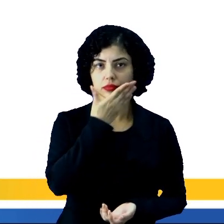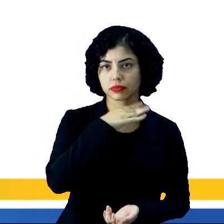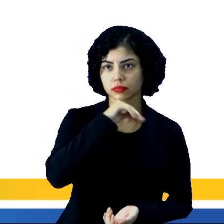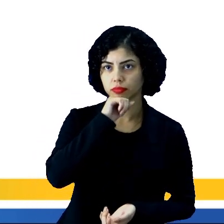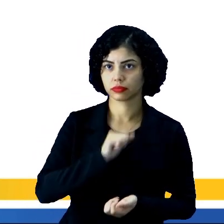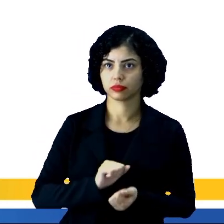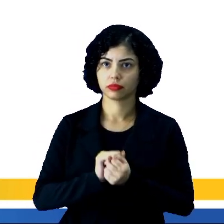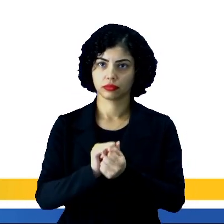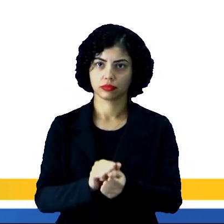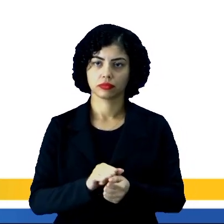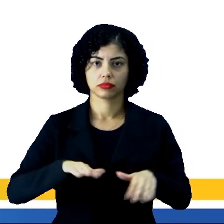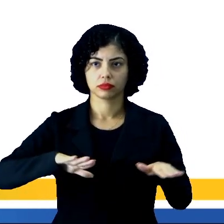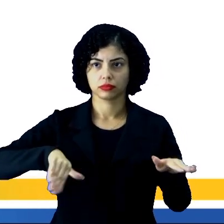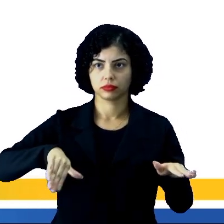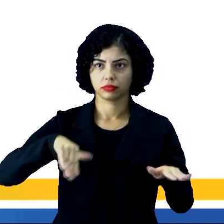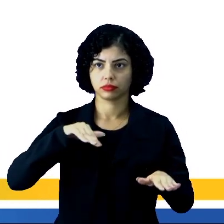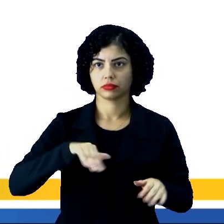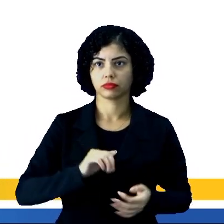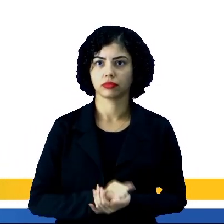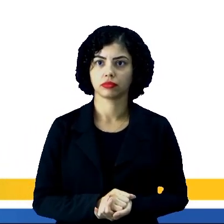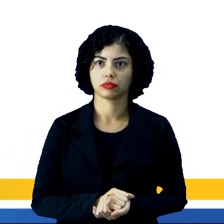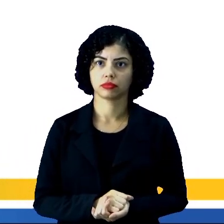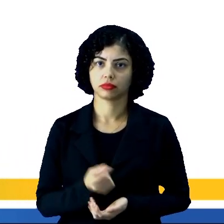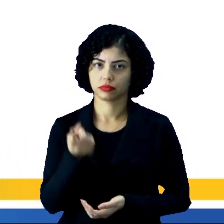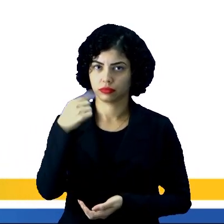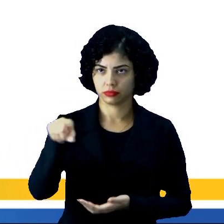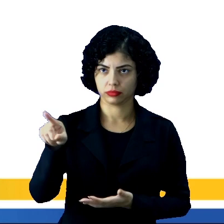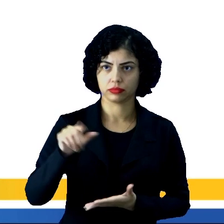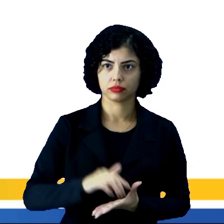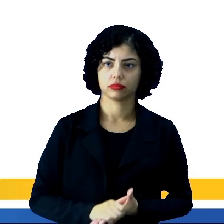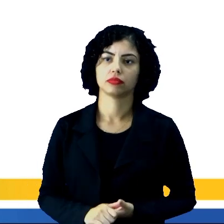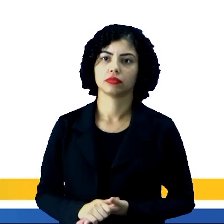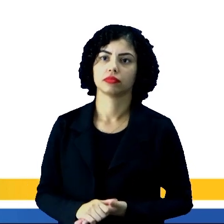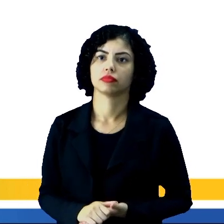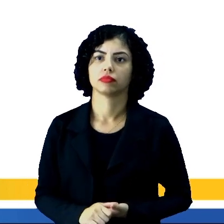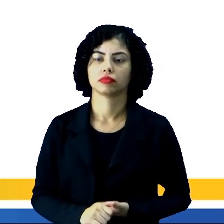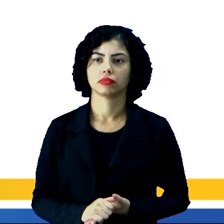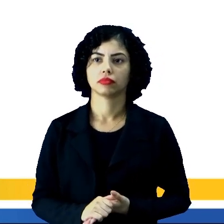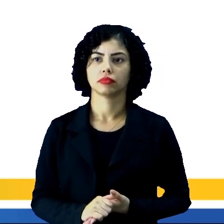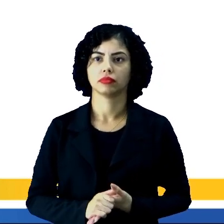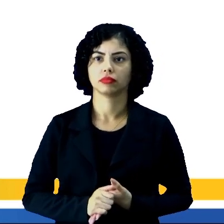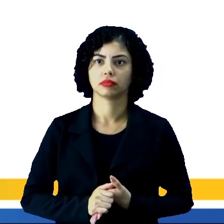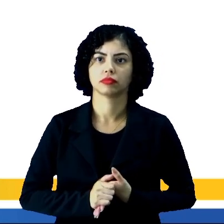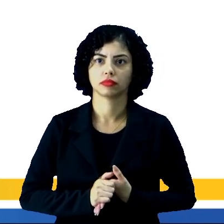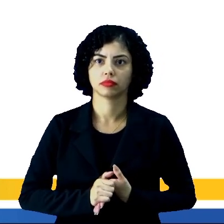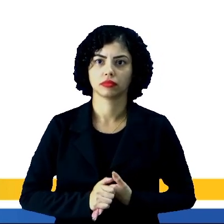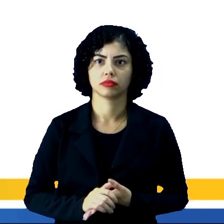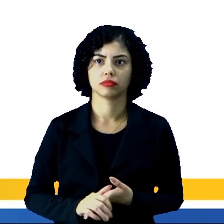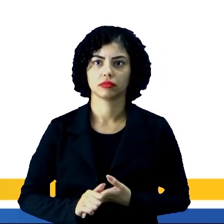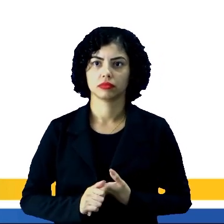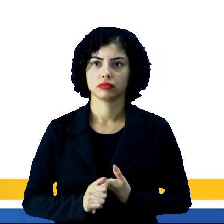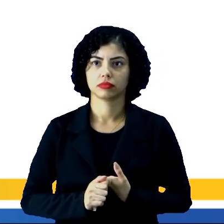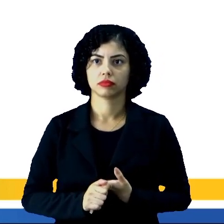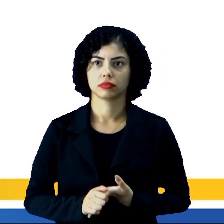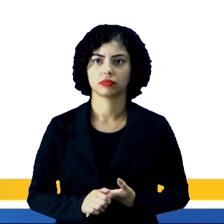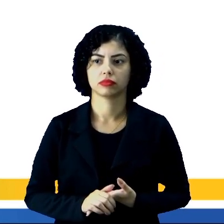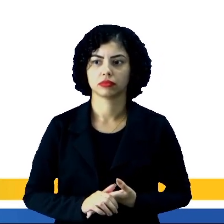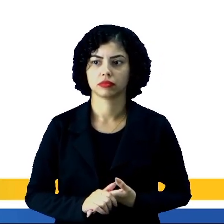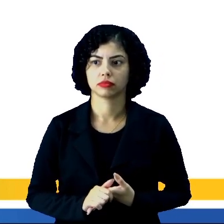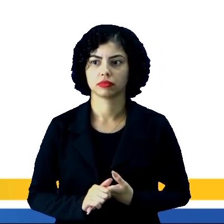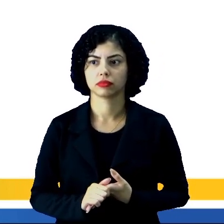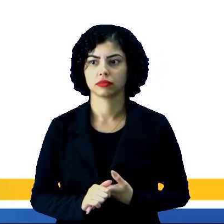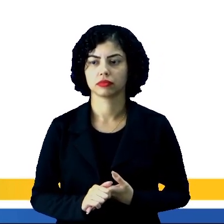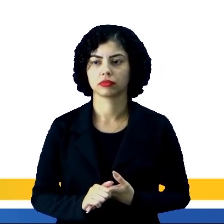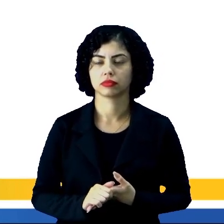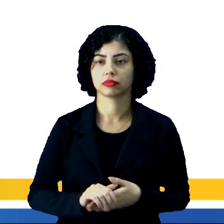somos sujeito Qual é a ação fluímos né então somos o núcleo do predicado somos o verbo e para